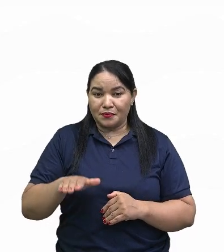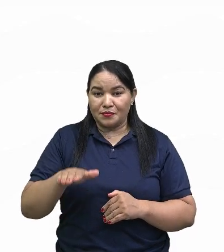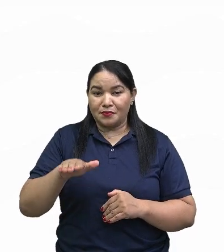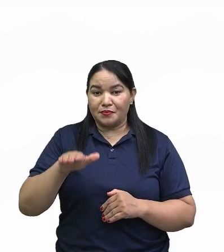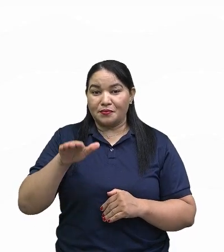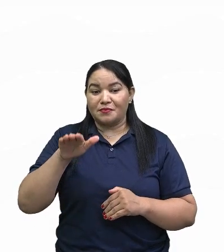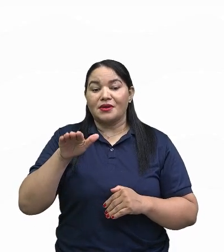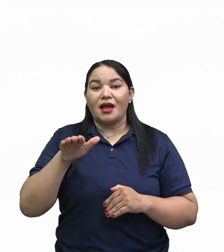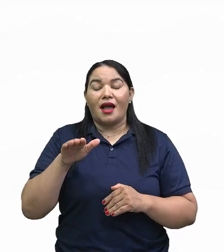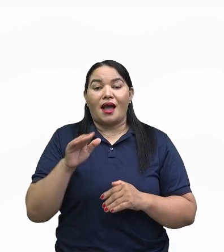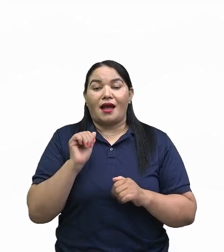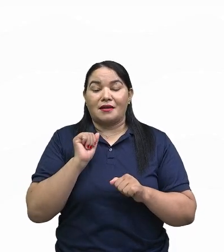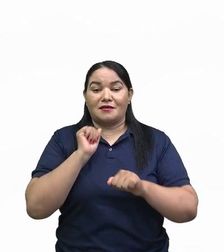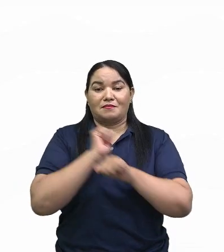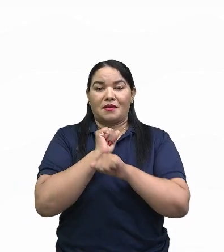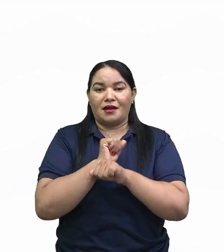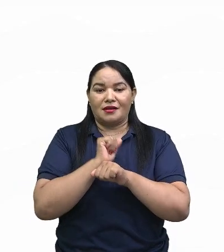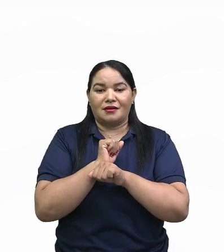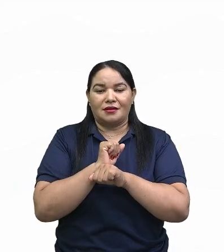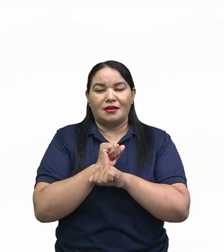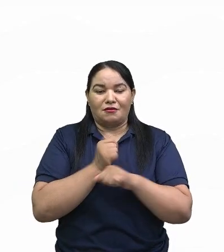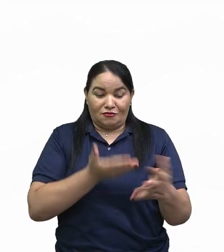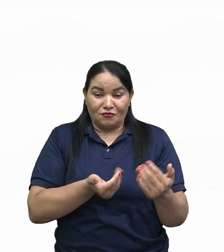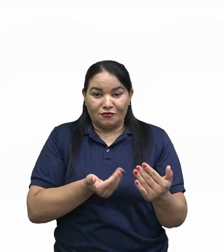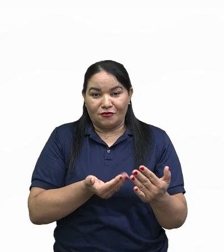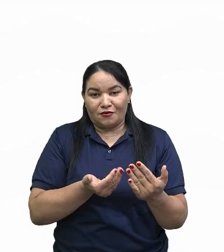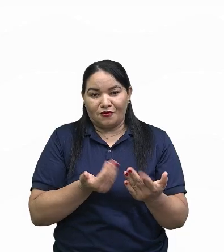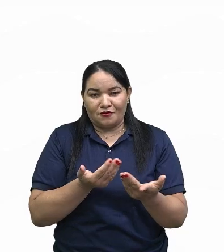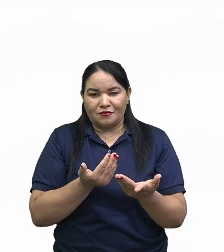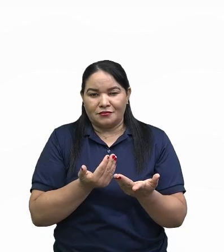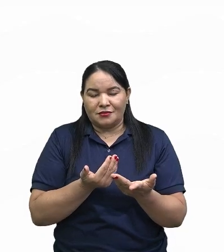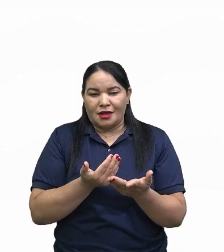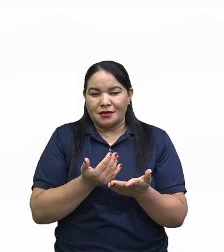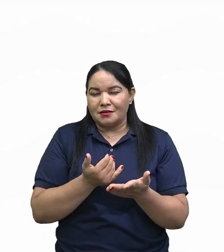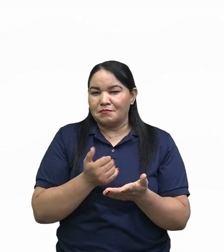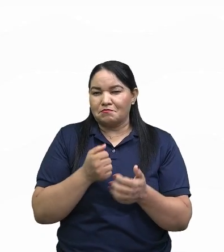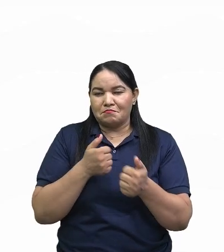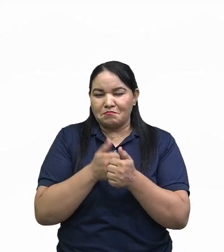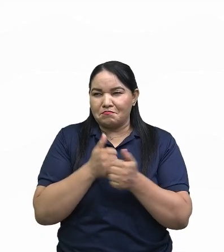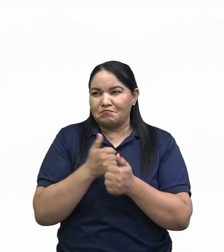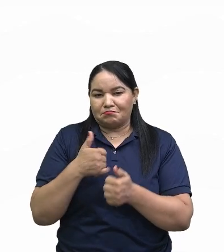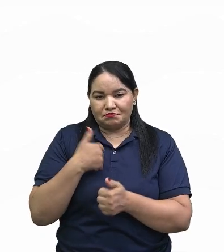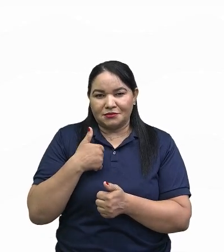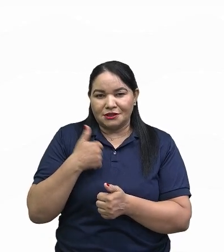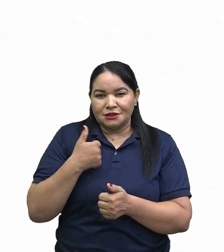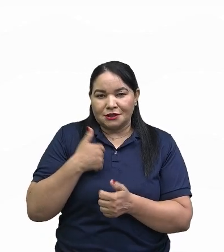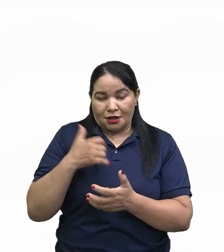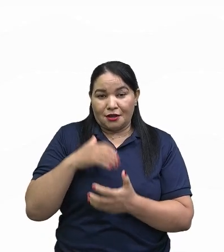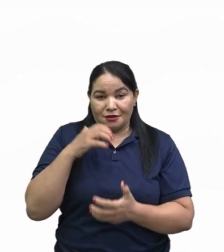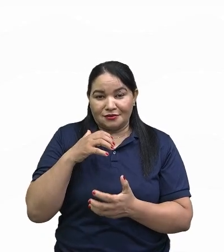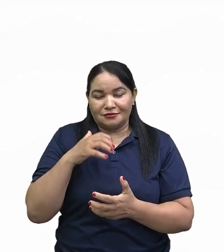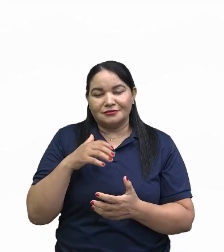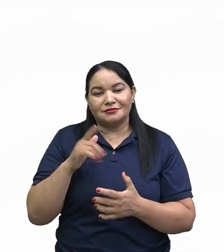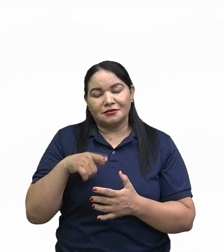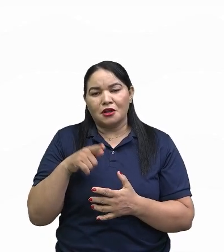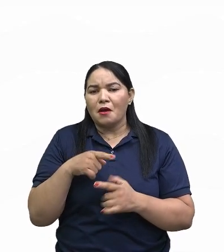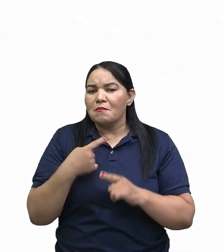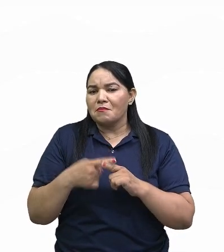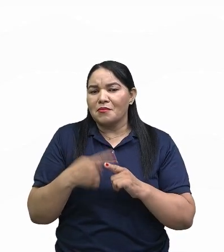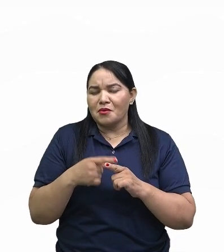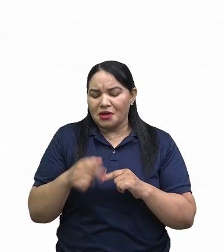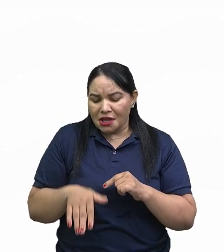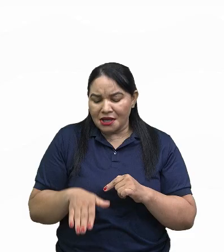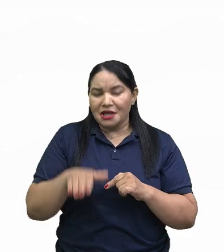né, ali pela adolescência, quase perto da fase adulta. E aí, o que acontece, né? Por que a gente cresce?